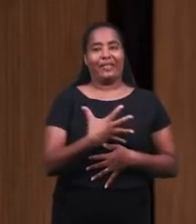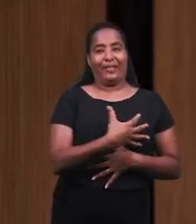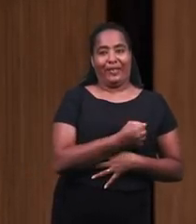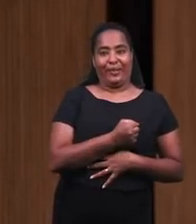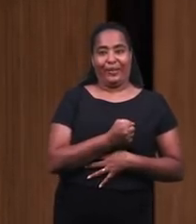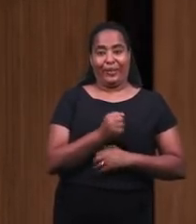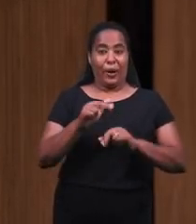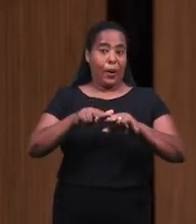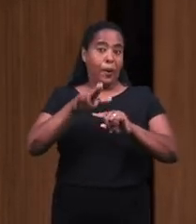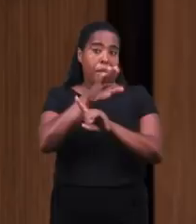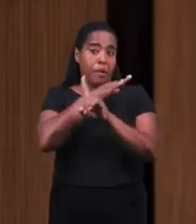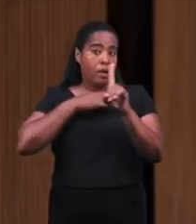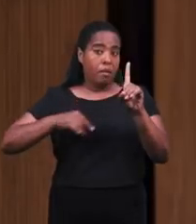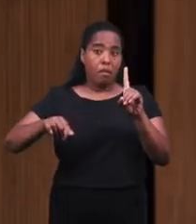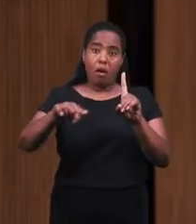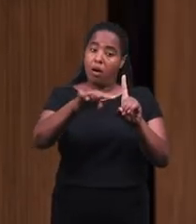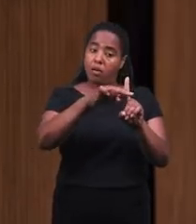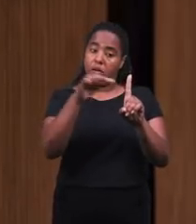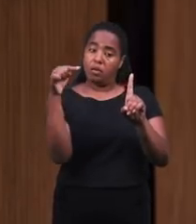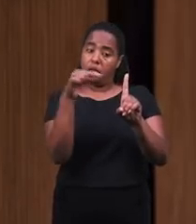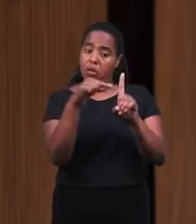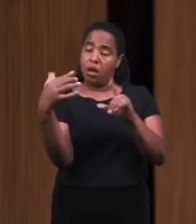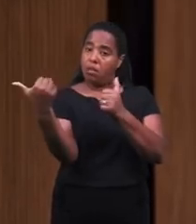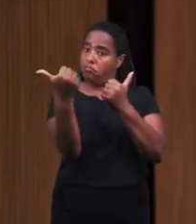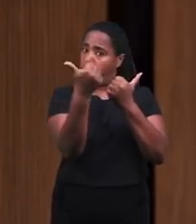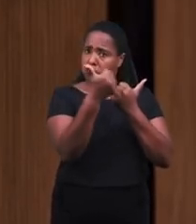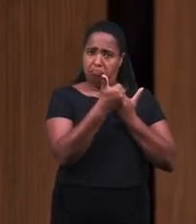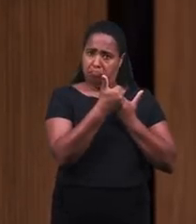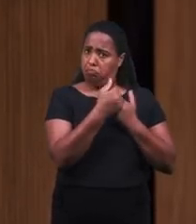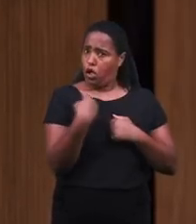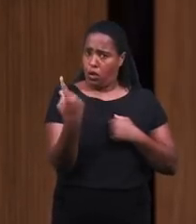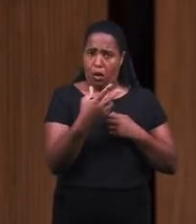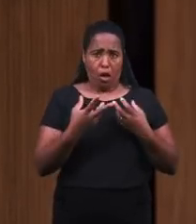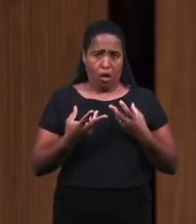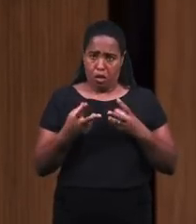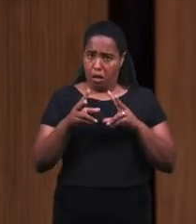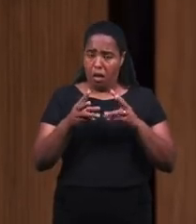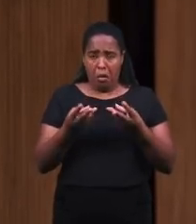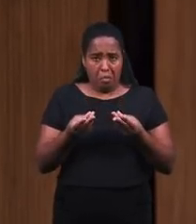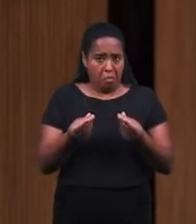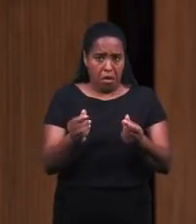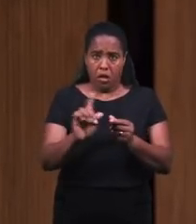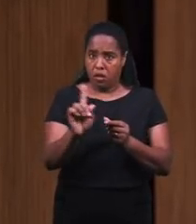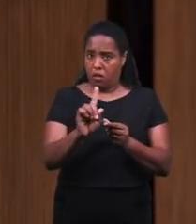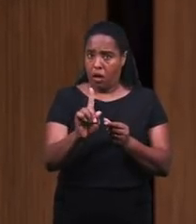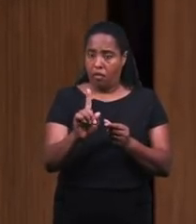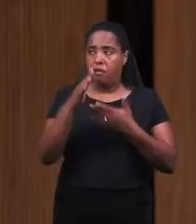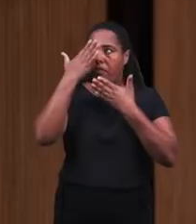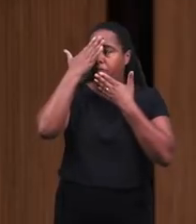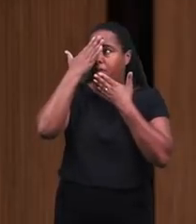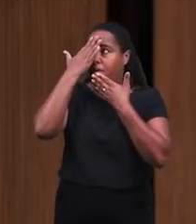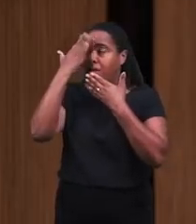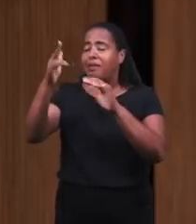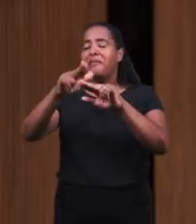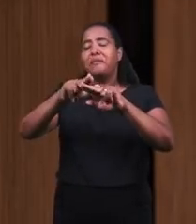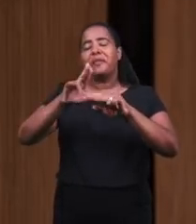pelo sacrifício do Senhor Jesus, pelas nossas vidas que não merecemos. Mas te glorificamos, Senhor